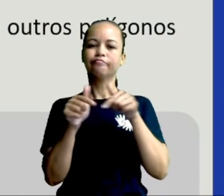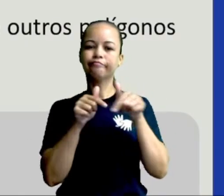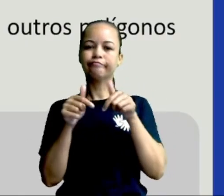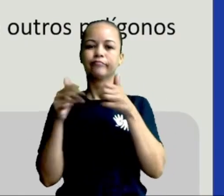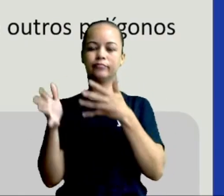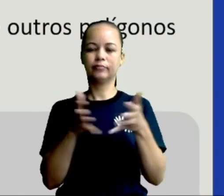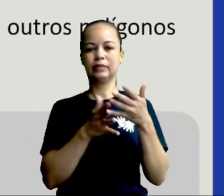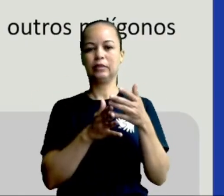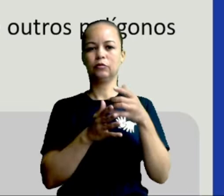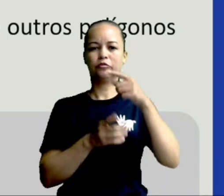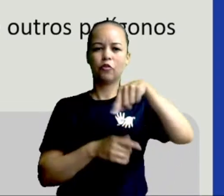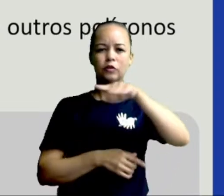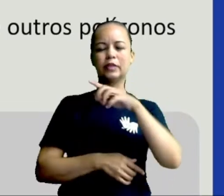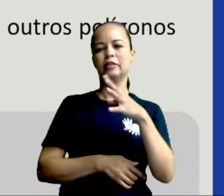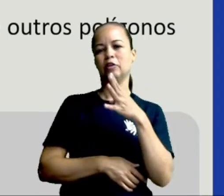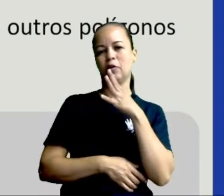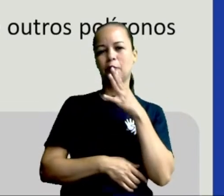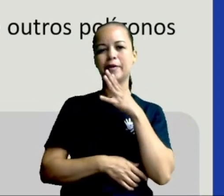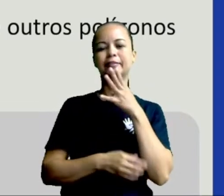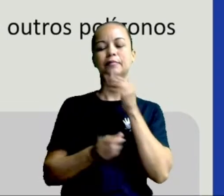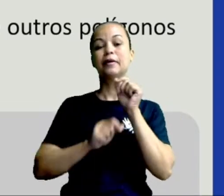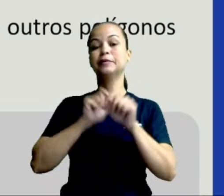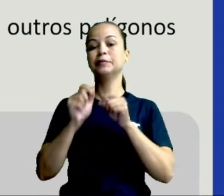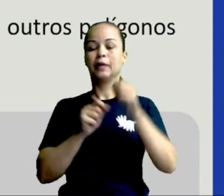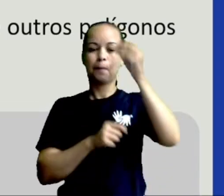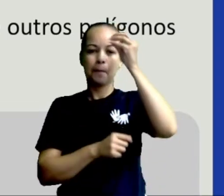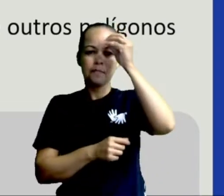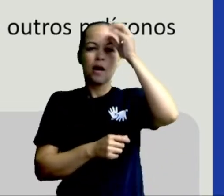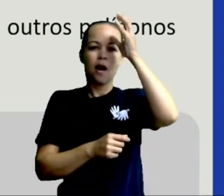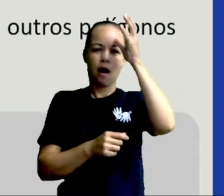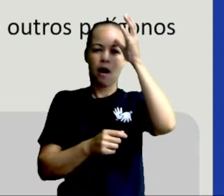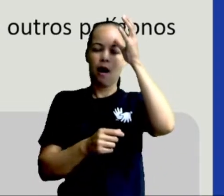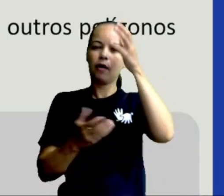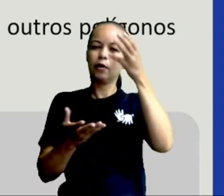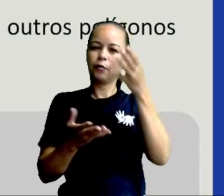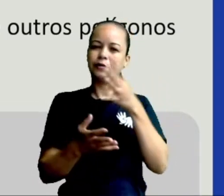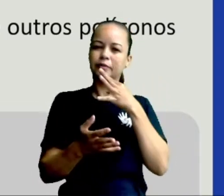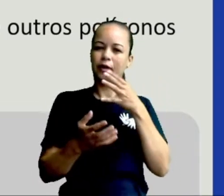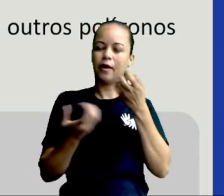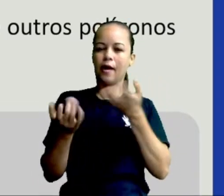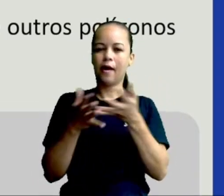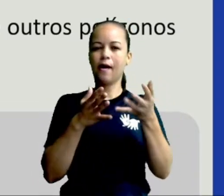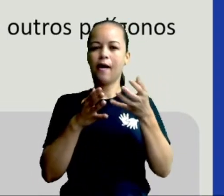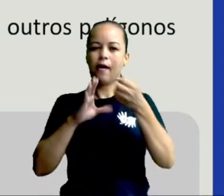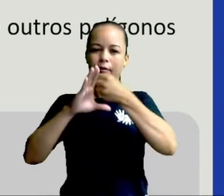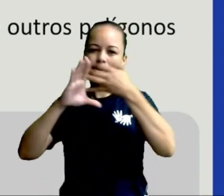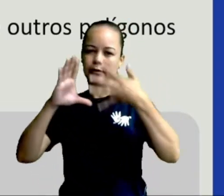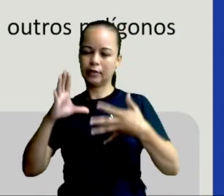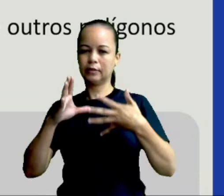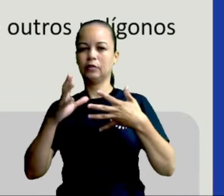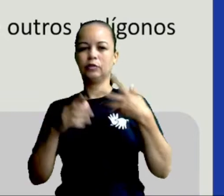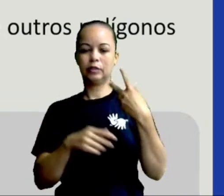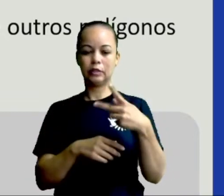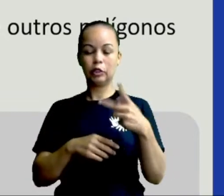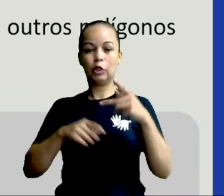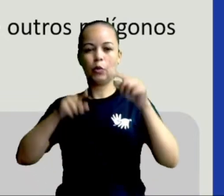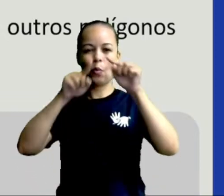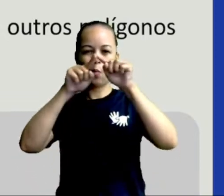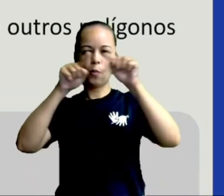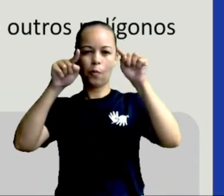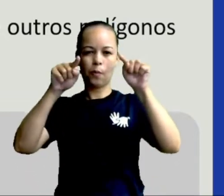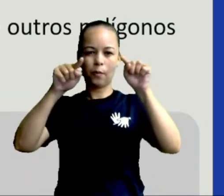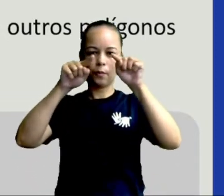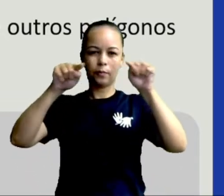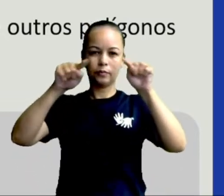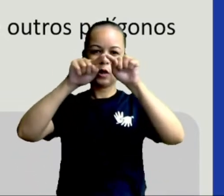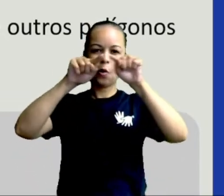adquiram aí de conhecimento? Reconhecer a caracterização de um polígono e suas